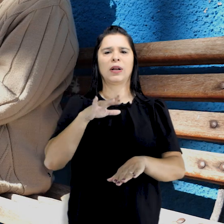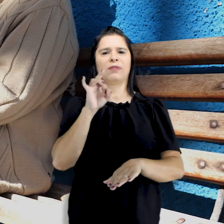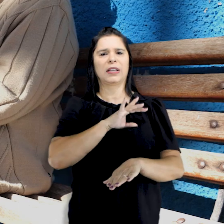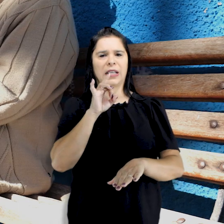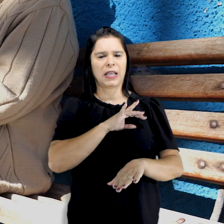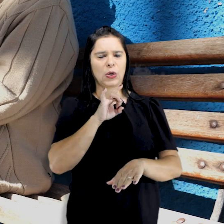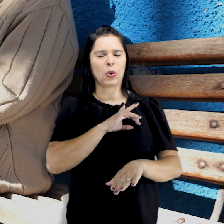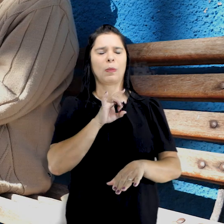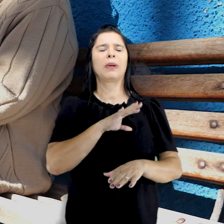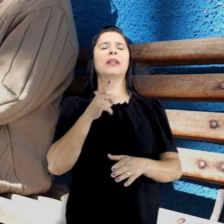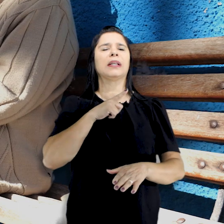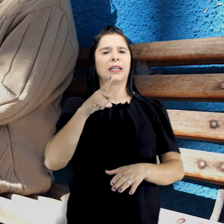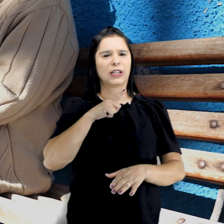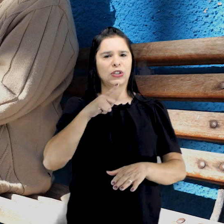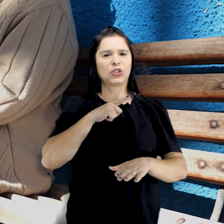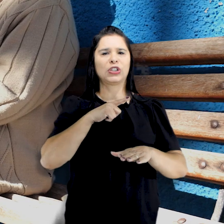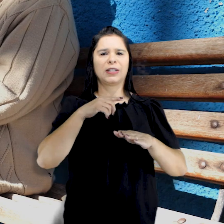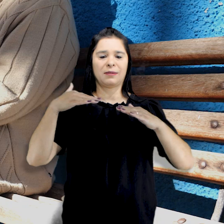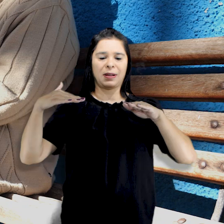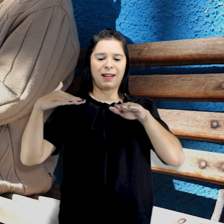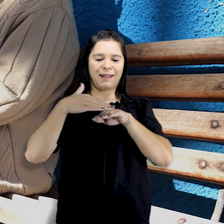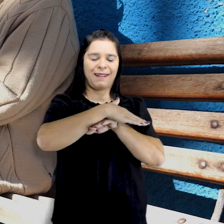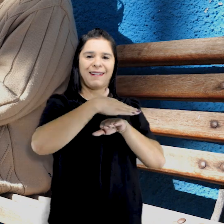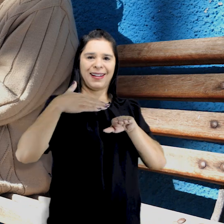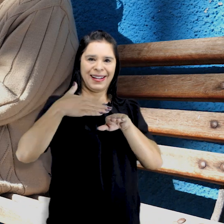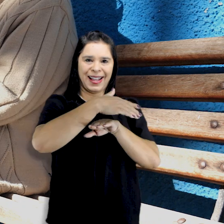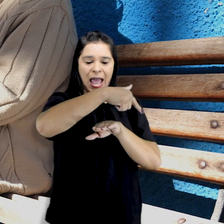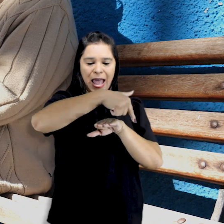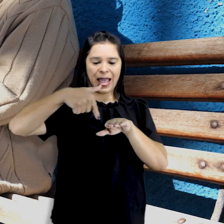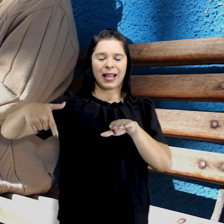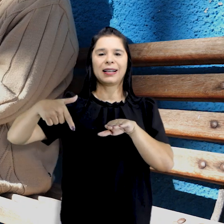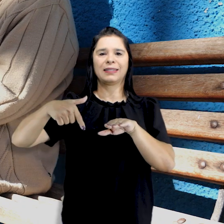que tem lá até hoje e saltei.